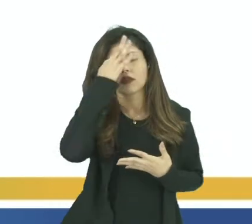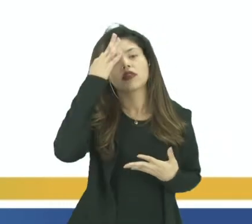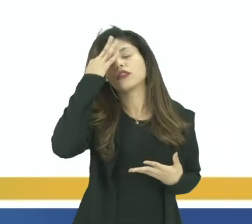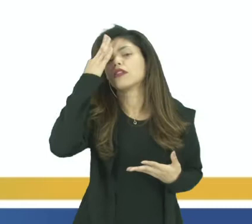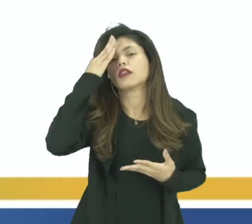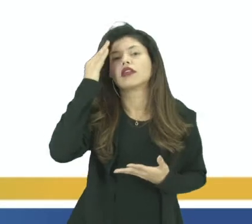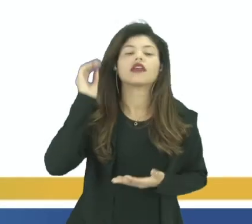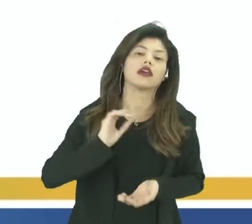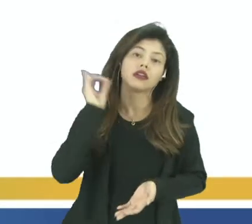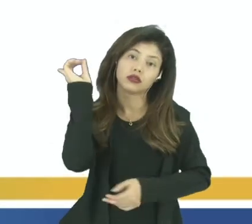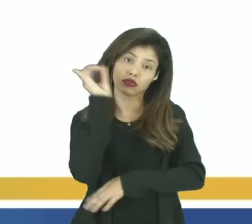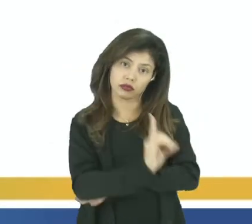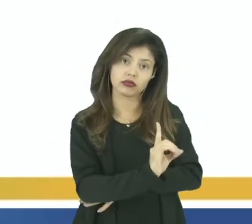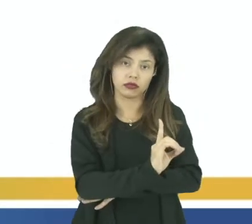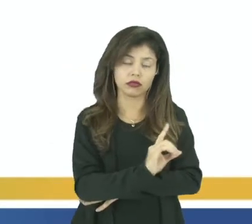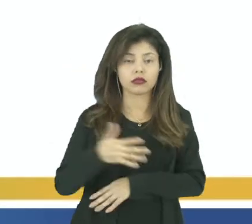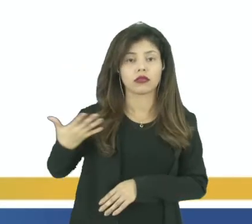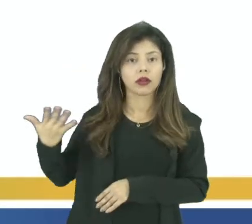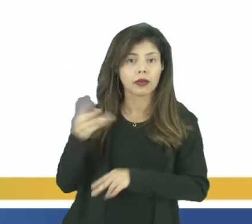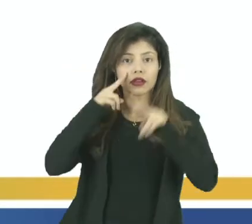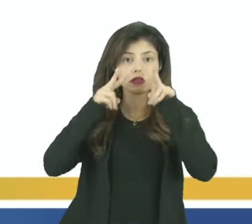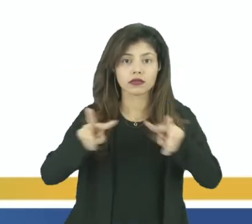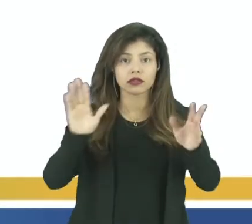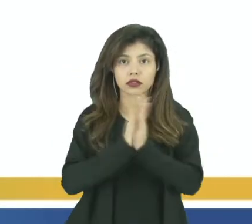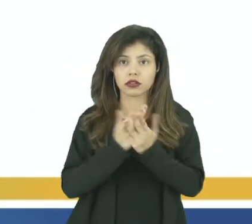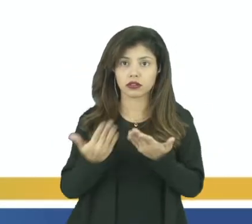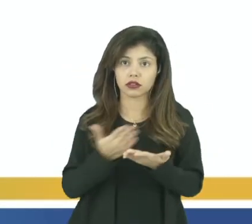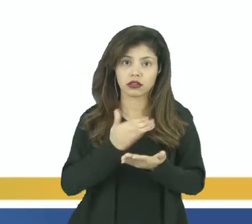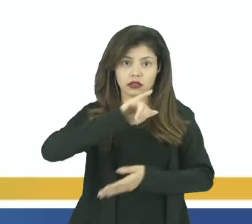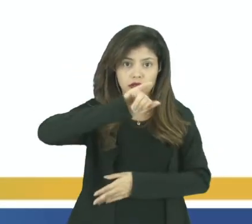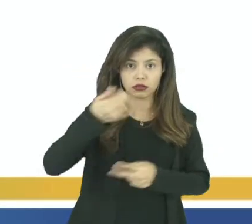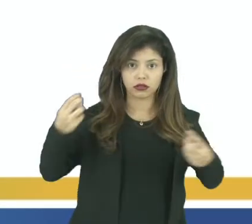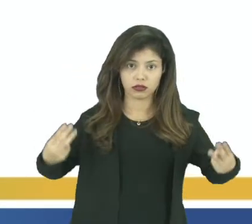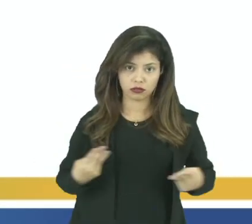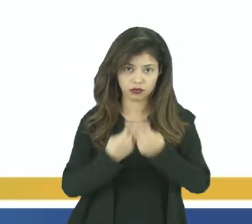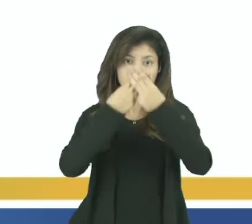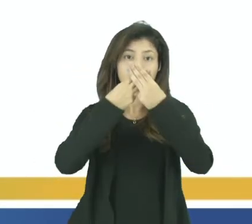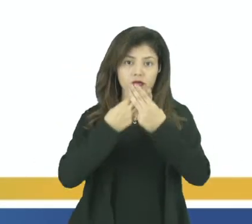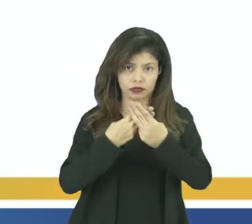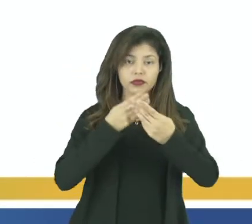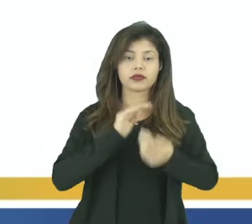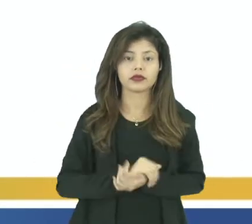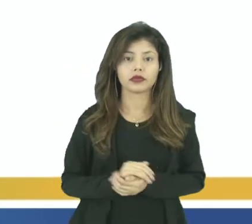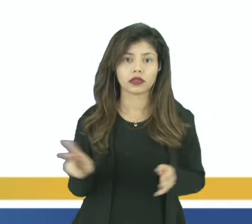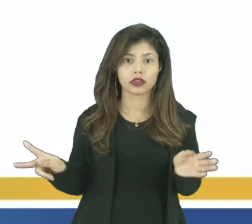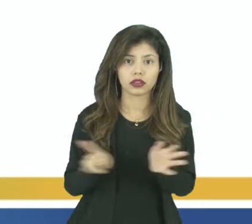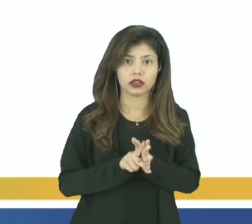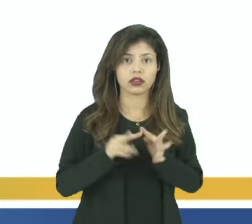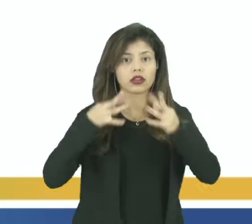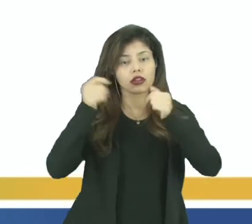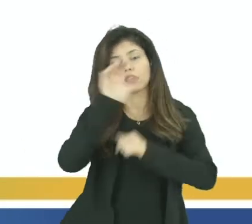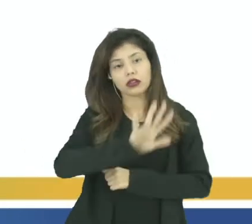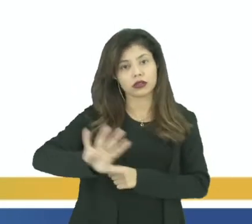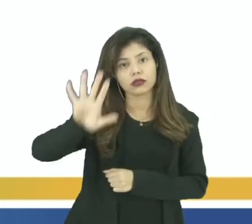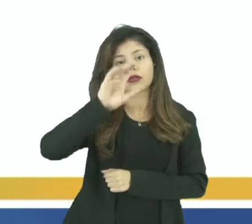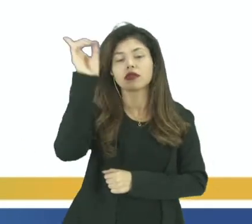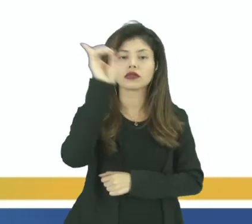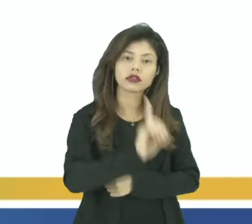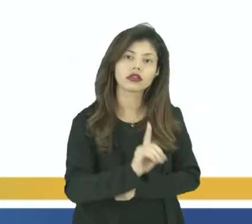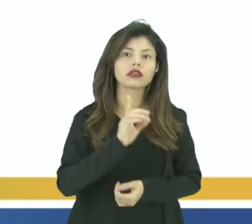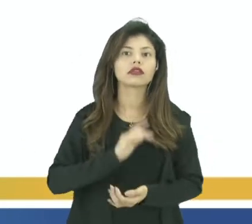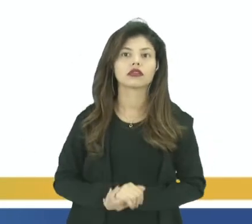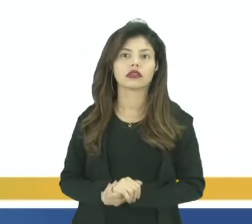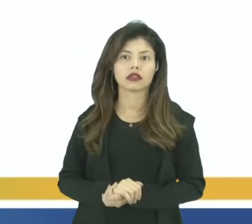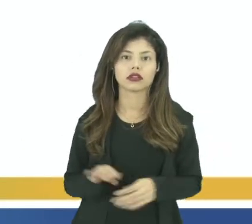de propriedade com base em uma visão bíblica judaica, o direito de propriedade como direito superior a todos os direitos.